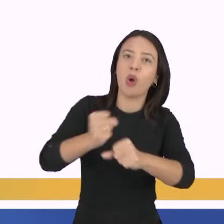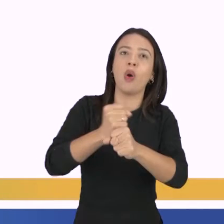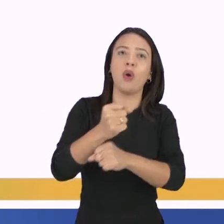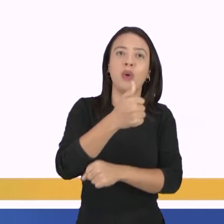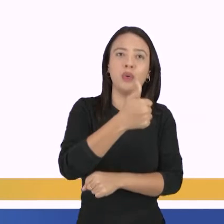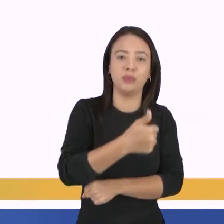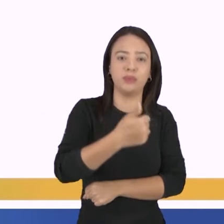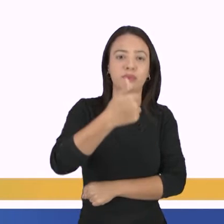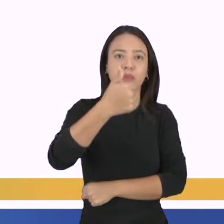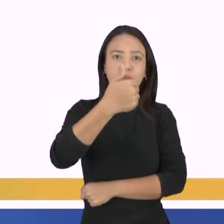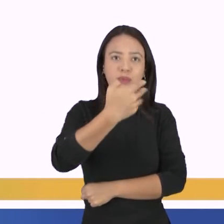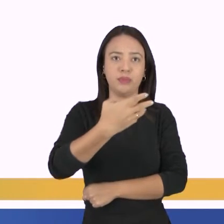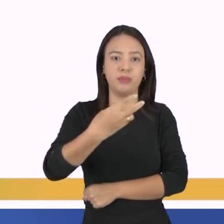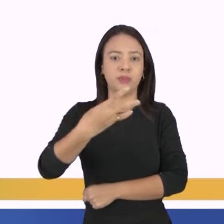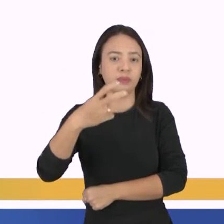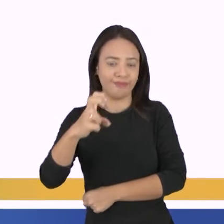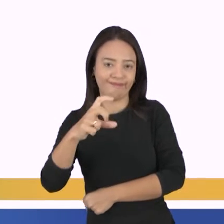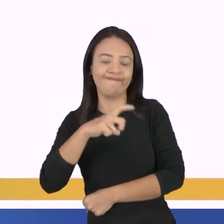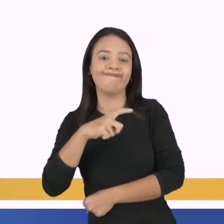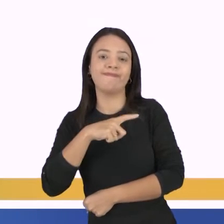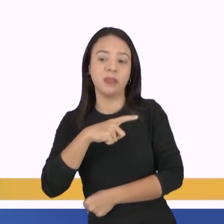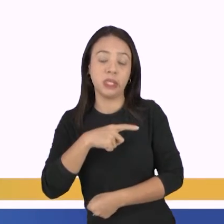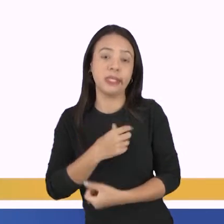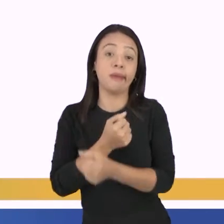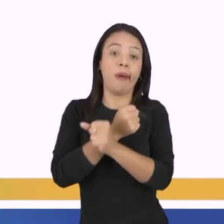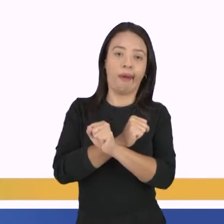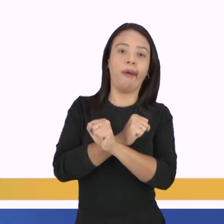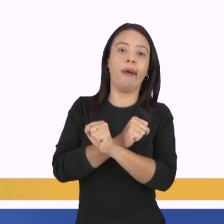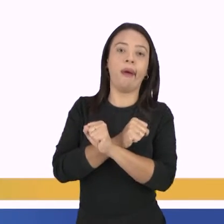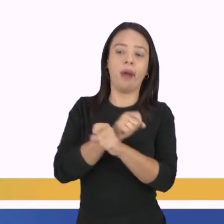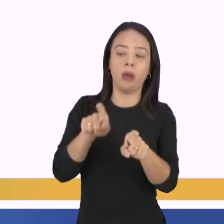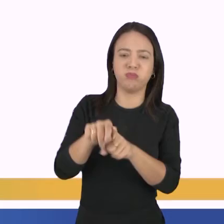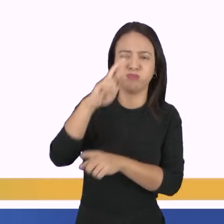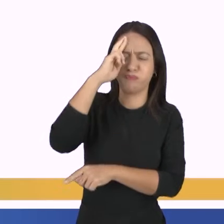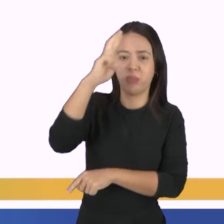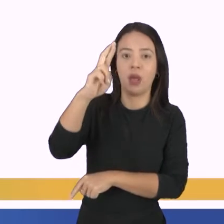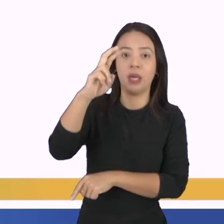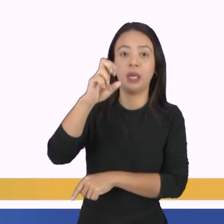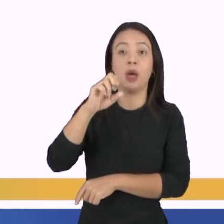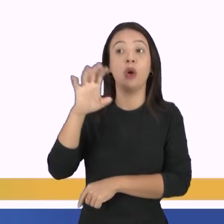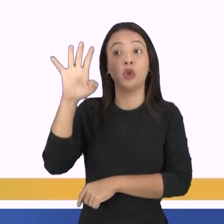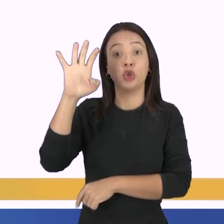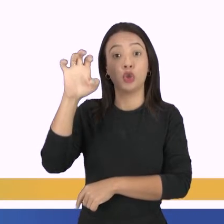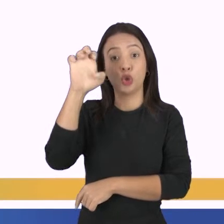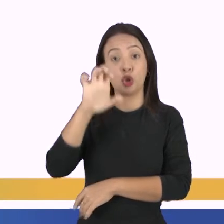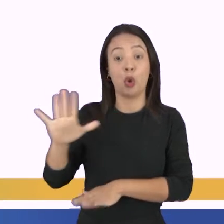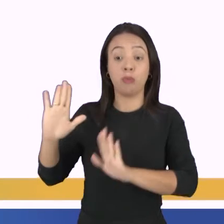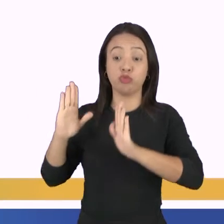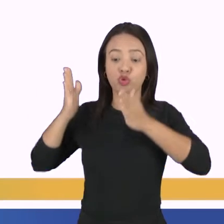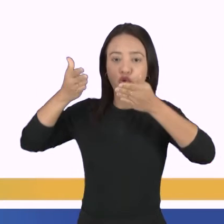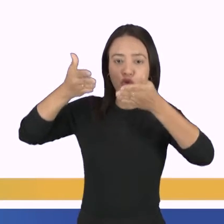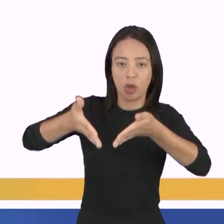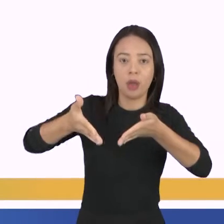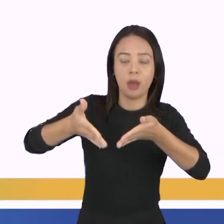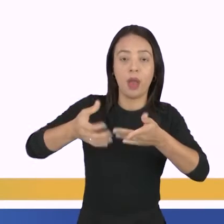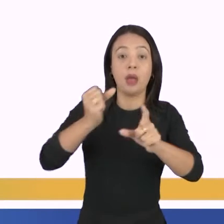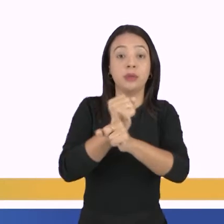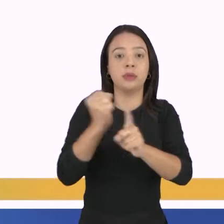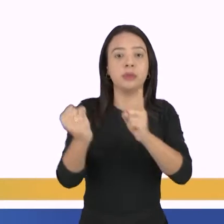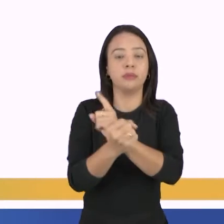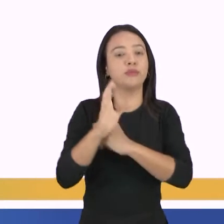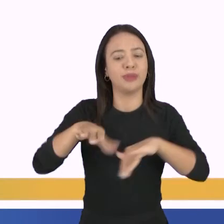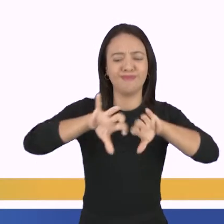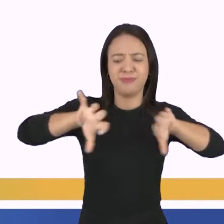uma sociedade de classes escravista e autoritária, que quando os europeus chegam, a sociedade já estava fragmentada por